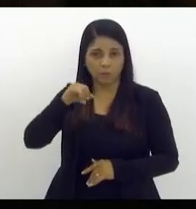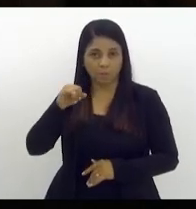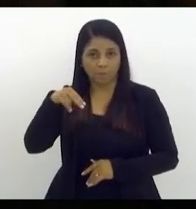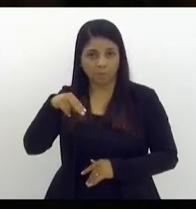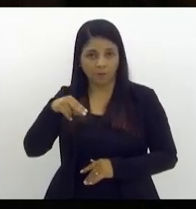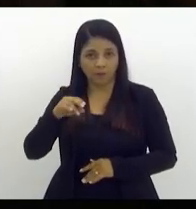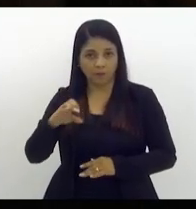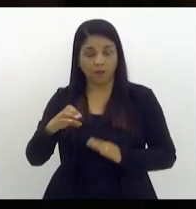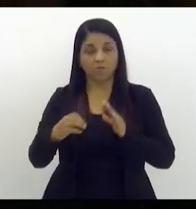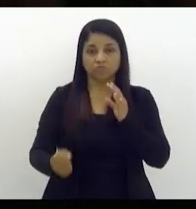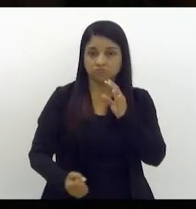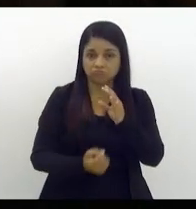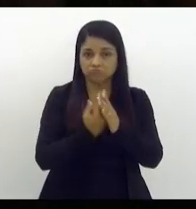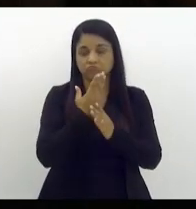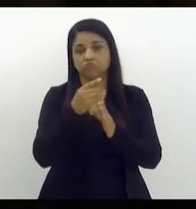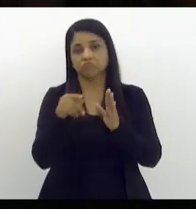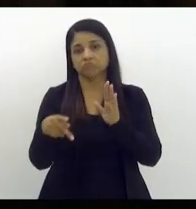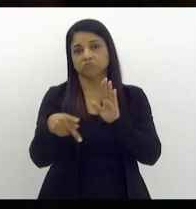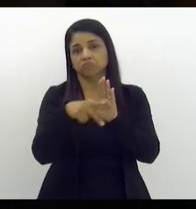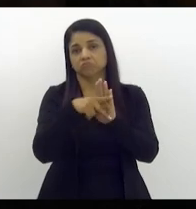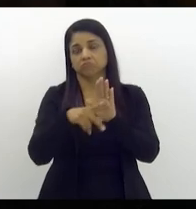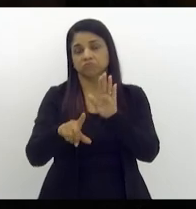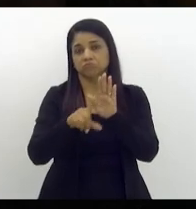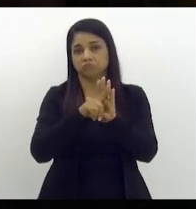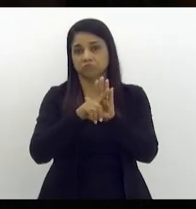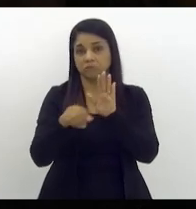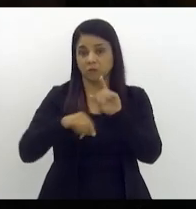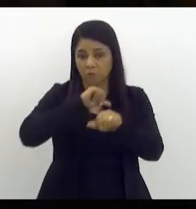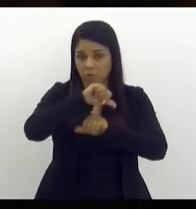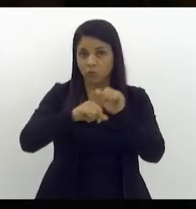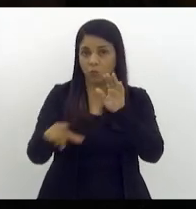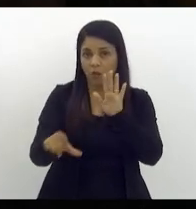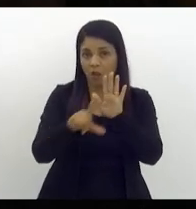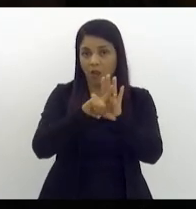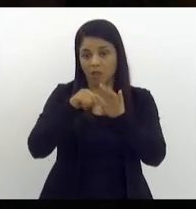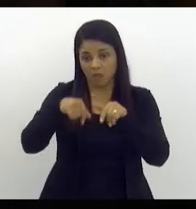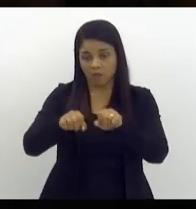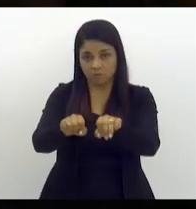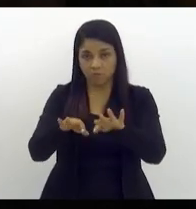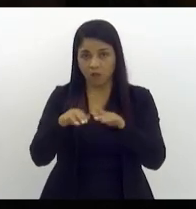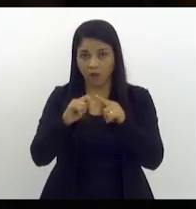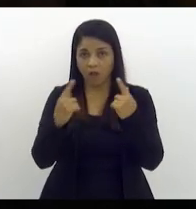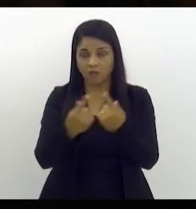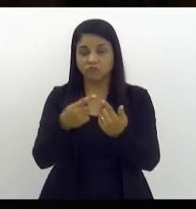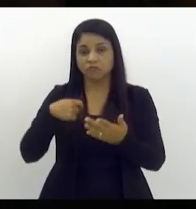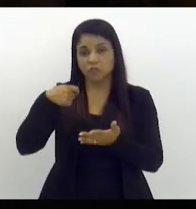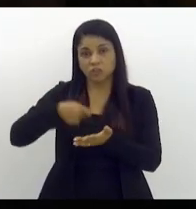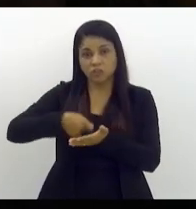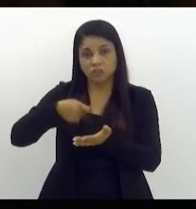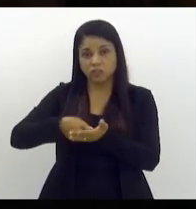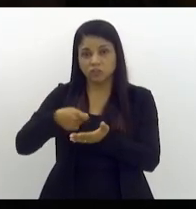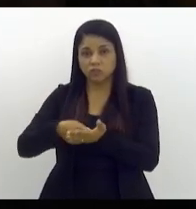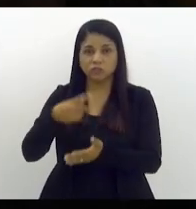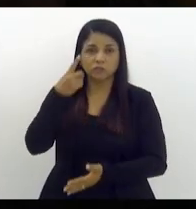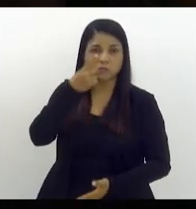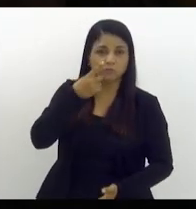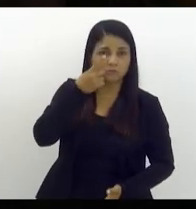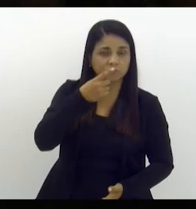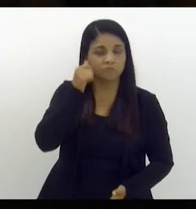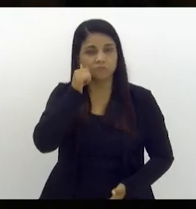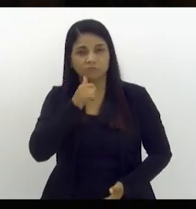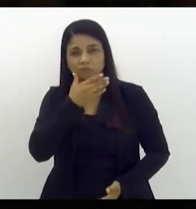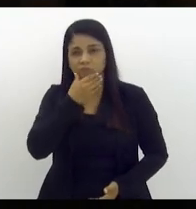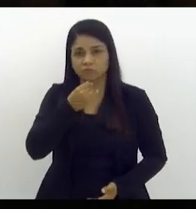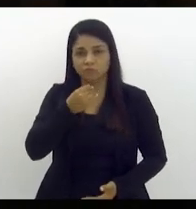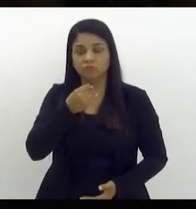lei no estado do Rio de Janeiro. Exige de nós, deputados e deputadas, legisladores e legisladoras,